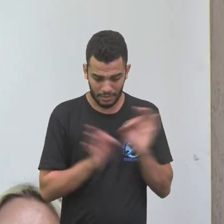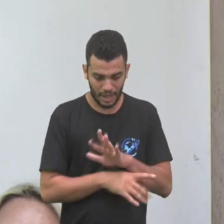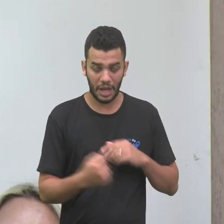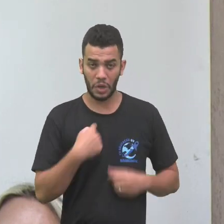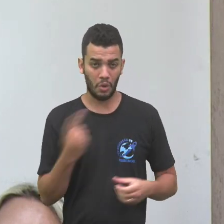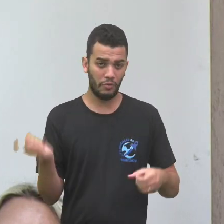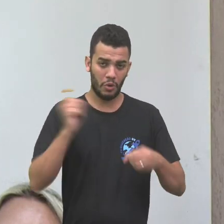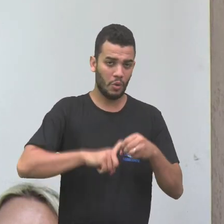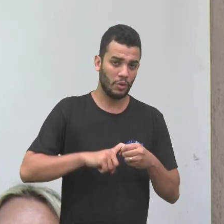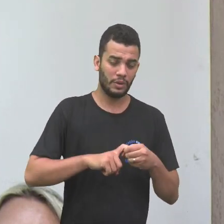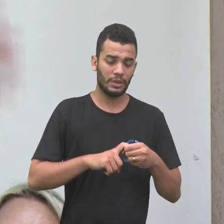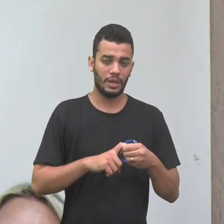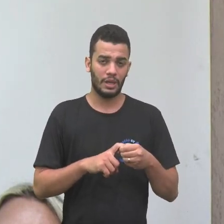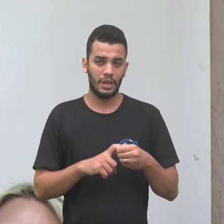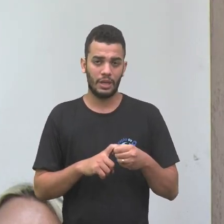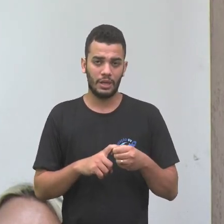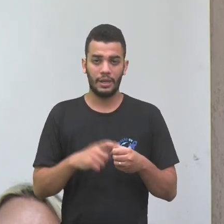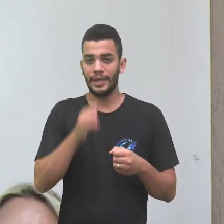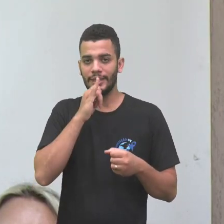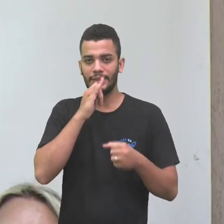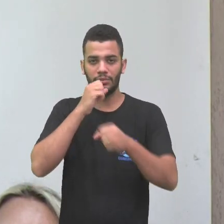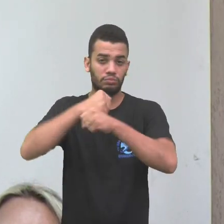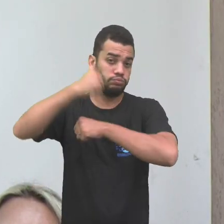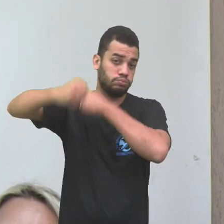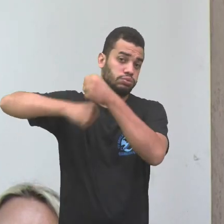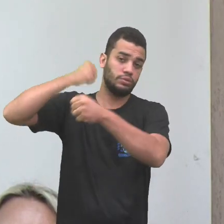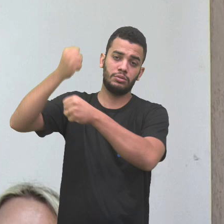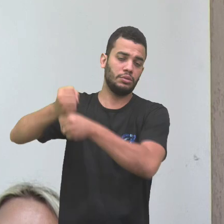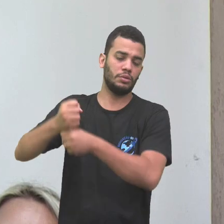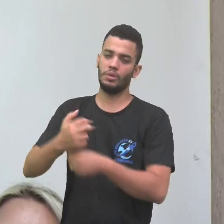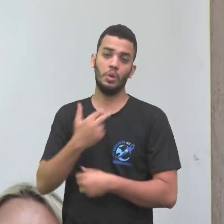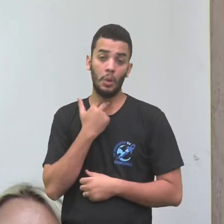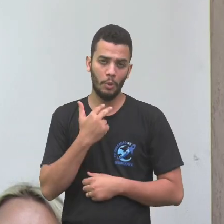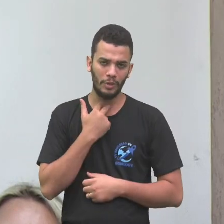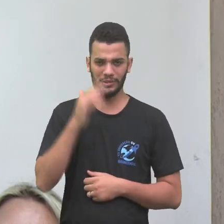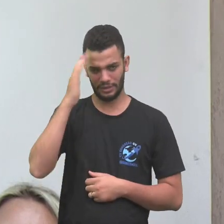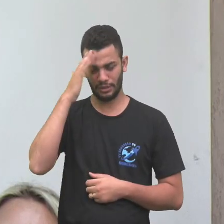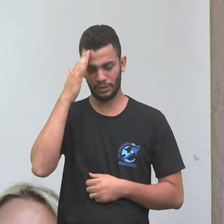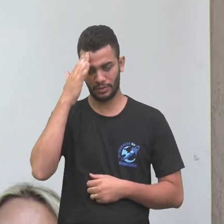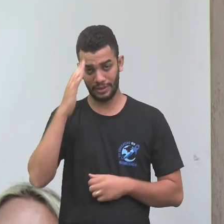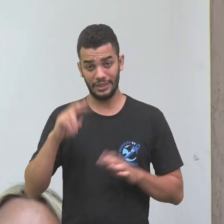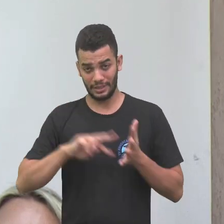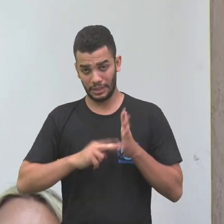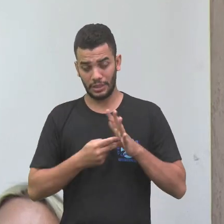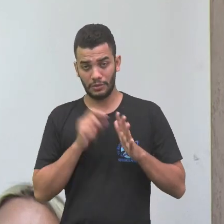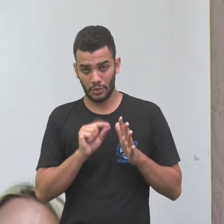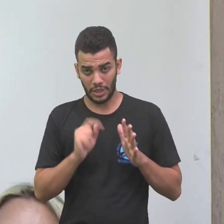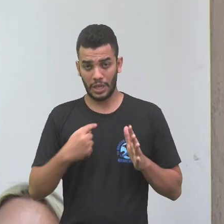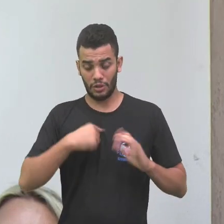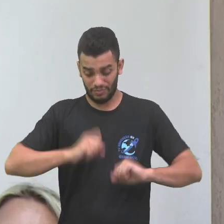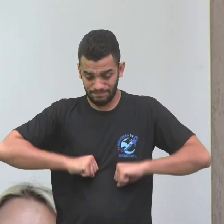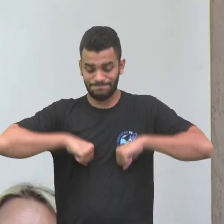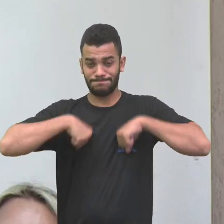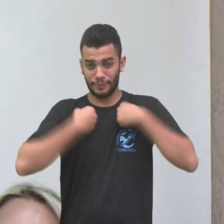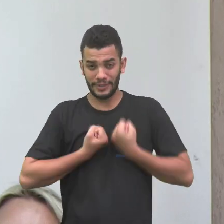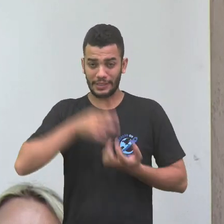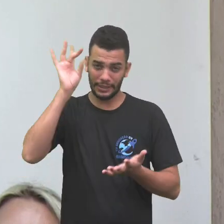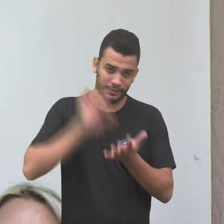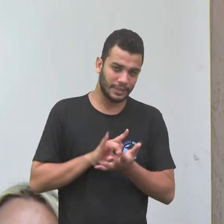Deus quiser, seja seguido daí para frente, para a gente ter uma cidade bem melhor do